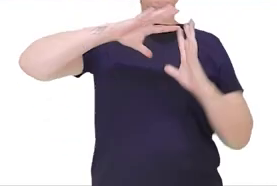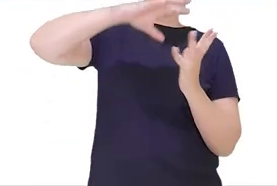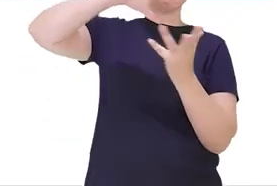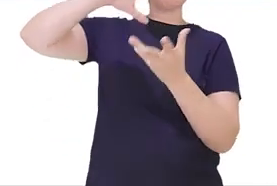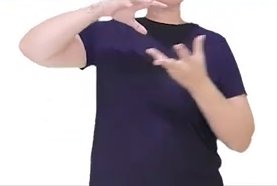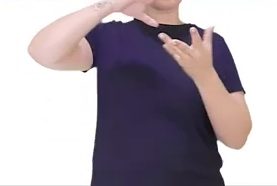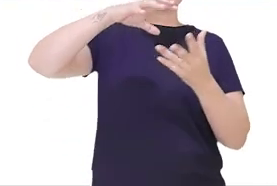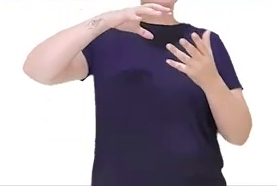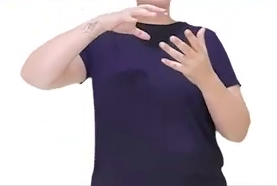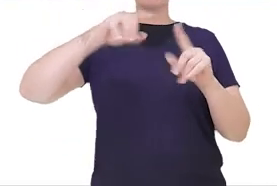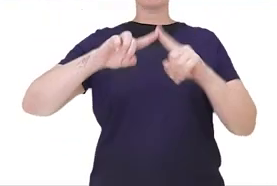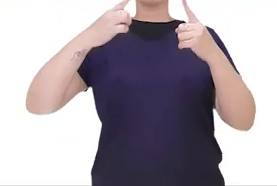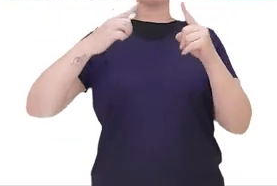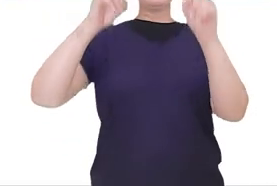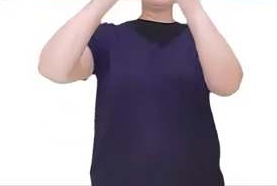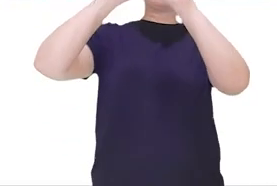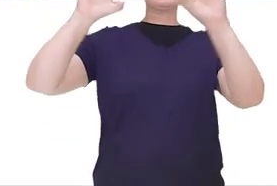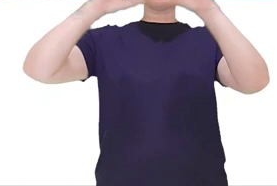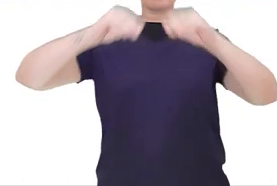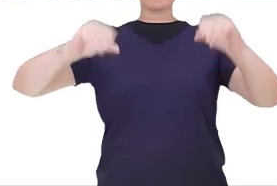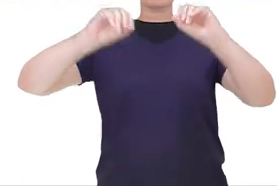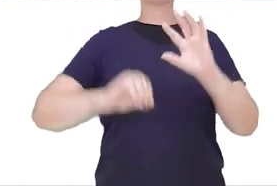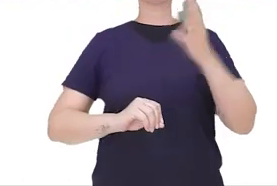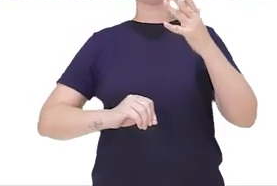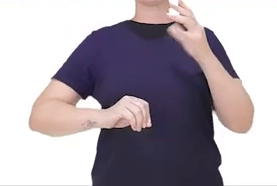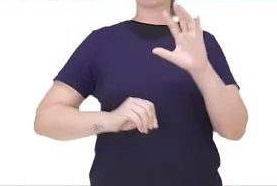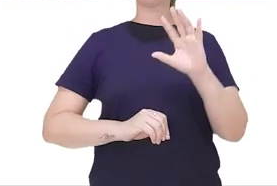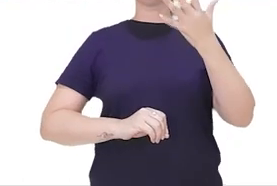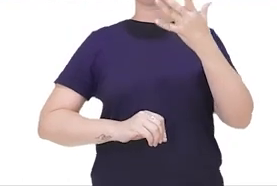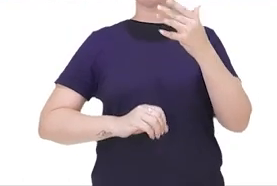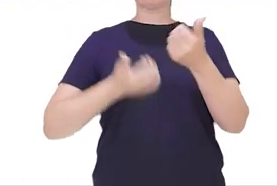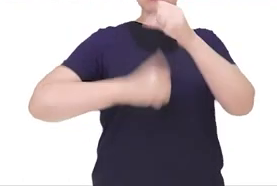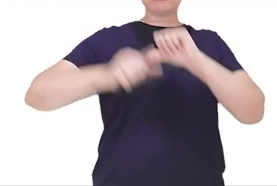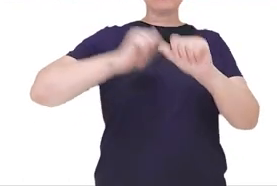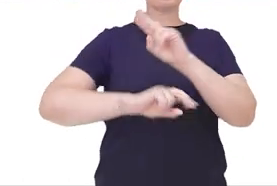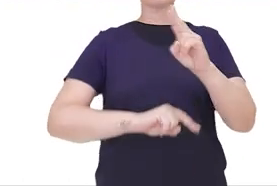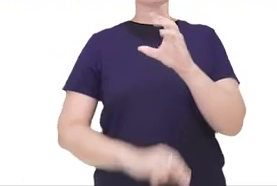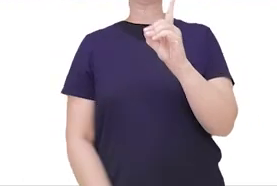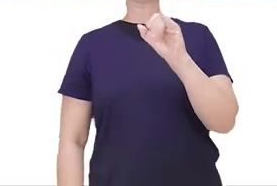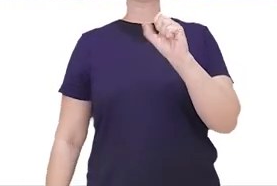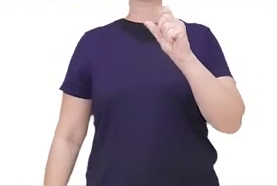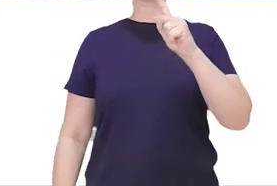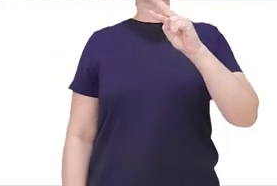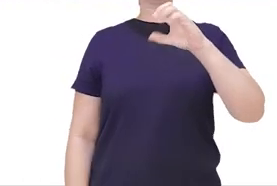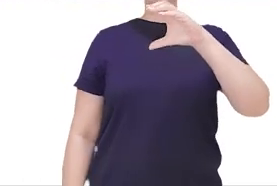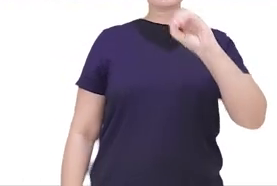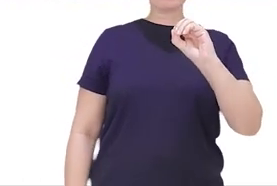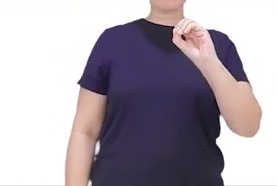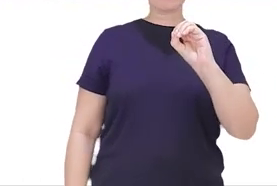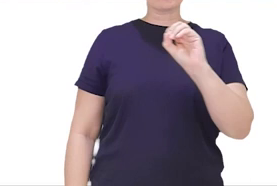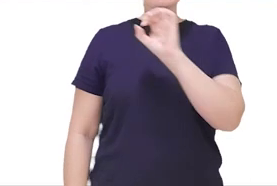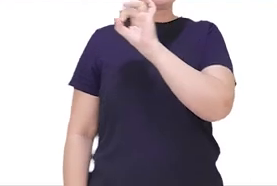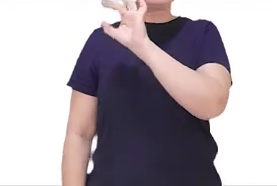planeta Terra, todas essas cores. Só que aí na atmosfera da Terra, acontece um efeito, um fenômeno físico, chamado dispersão, que é